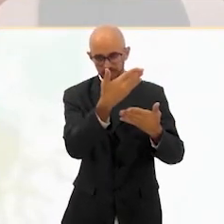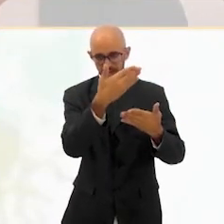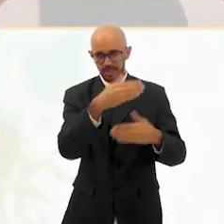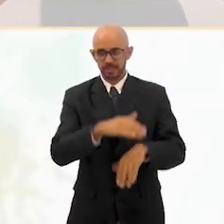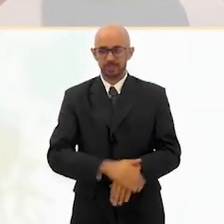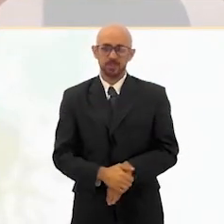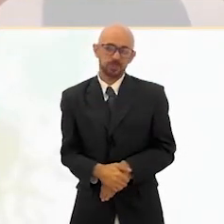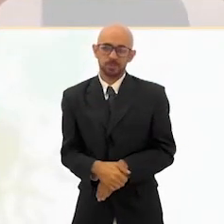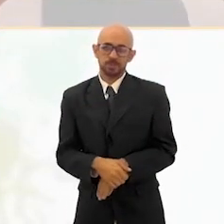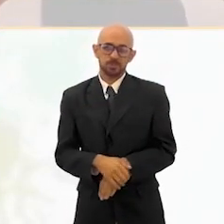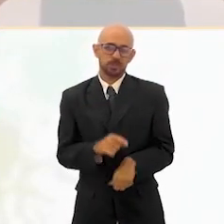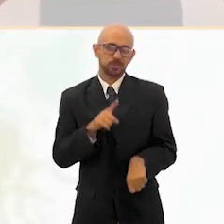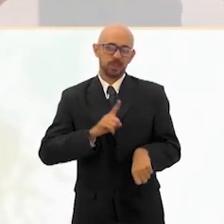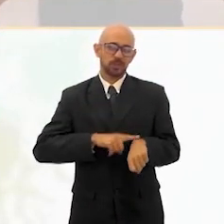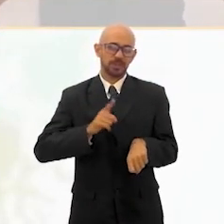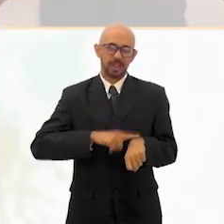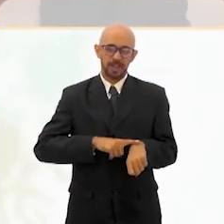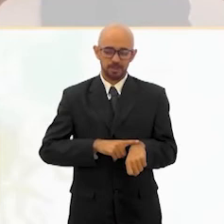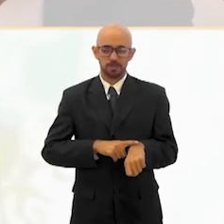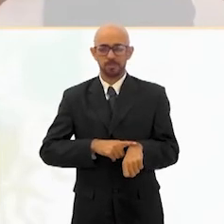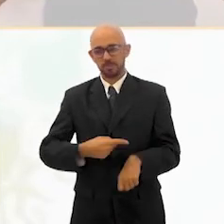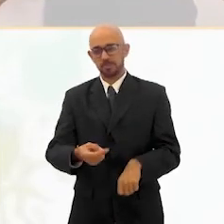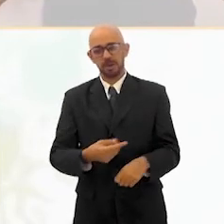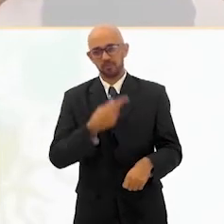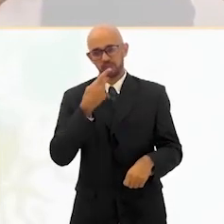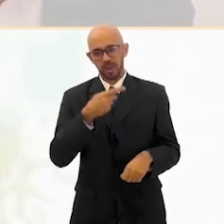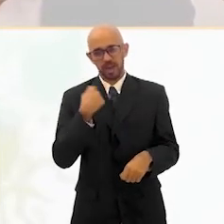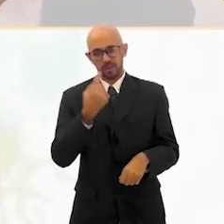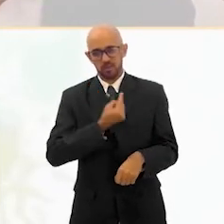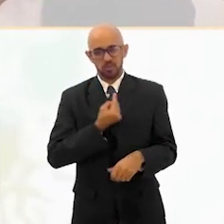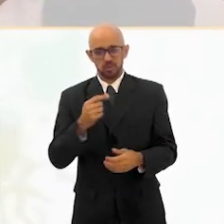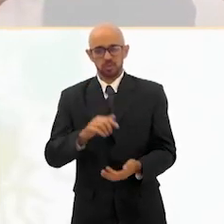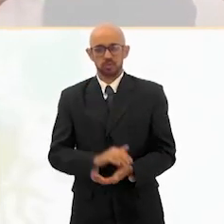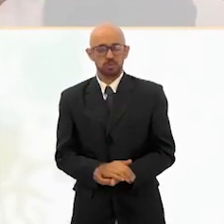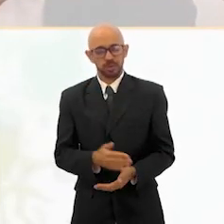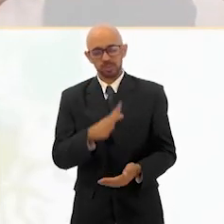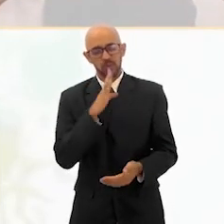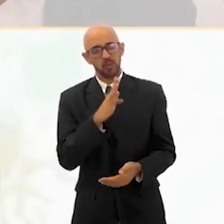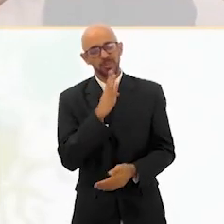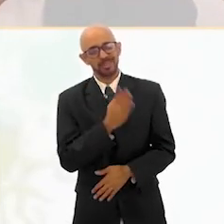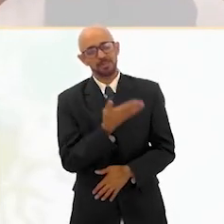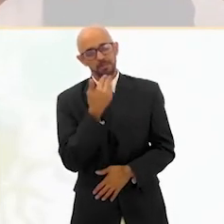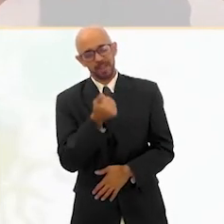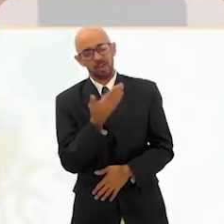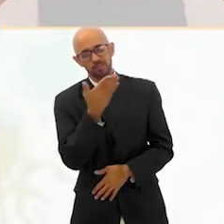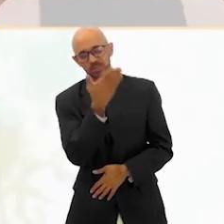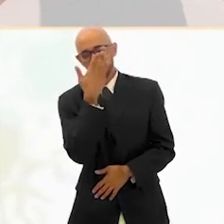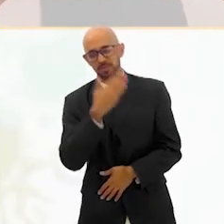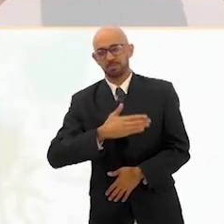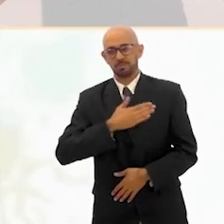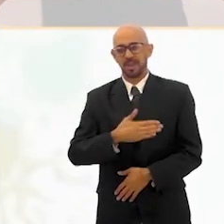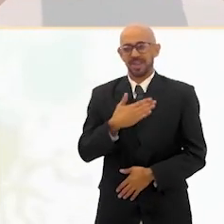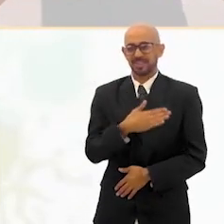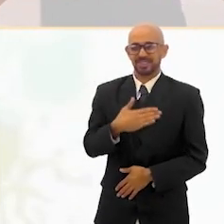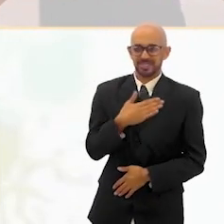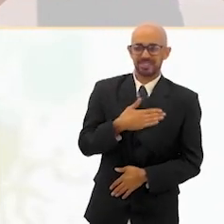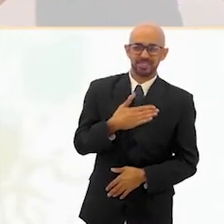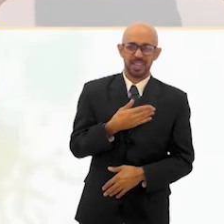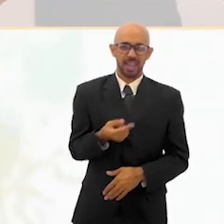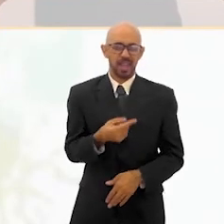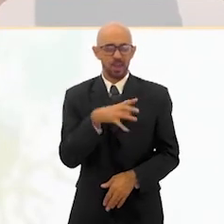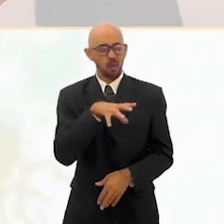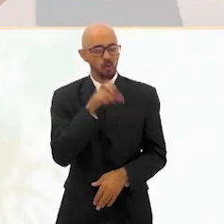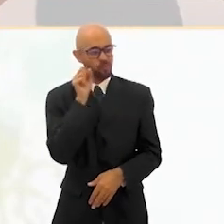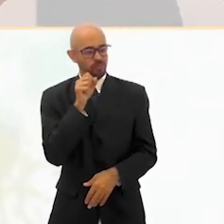pego um pedacinho aí do seu tempo para falar com a gente, para a gente te conhecer melhor. Foi um prazer ouvir você aqui no